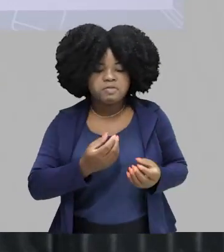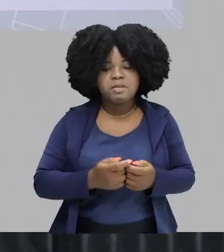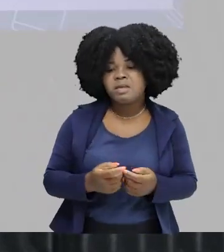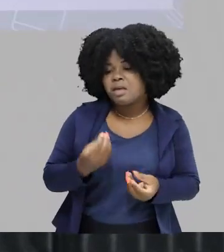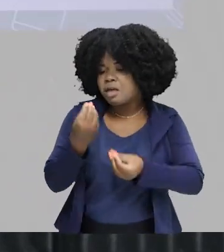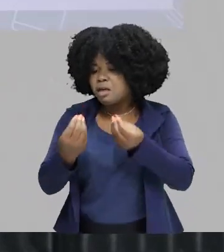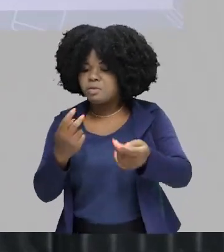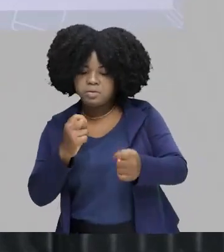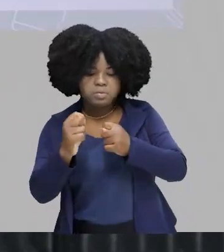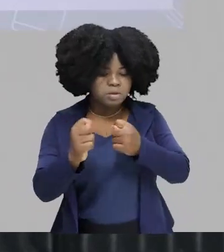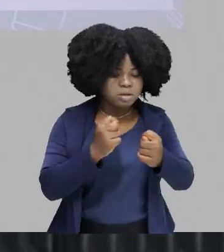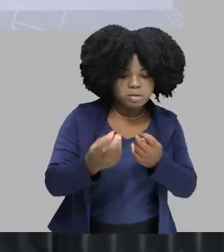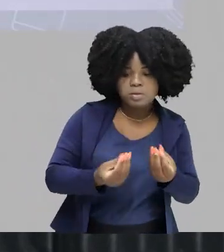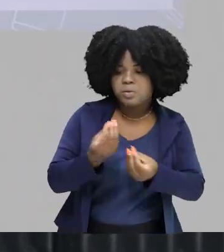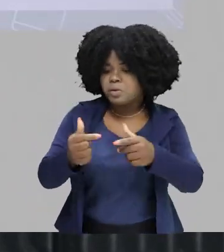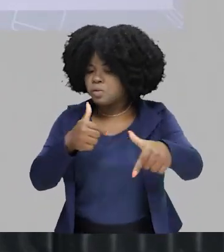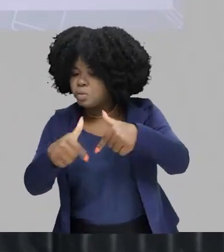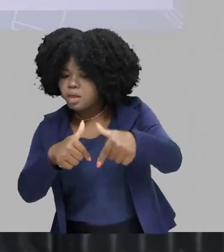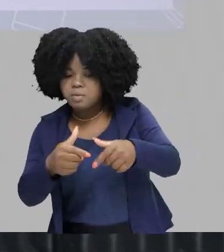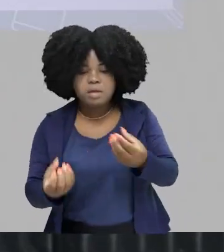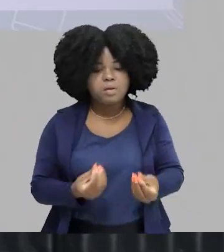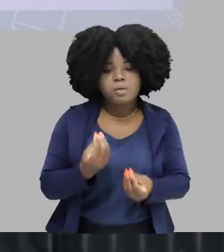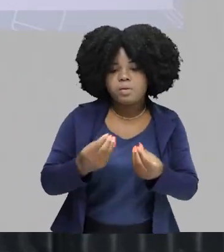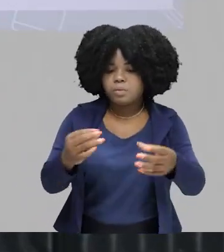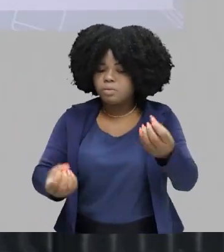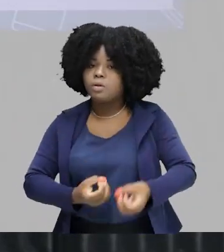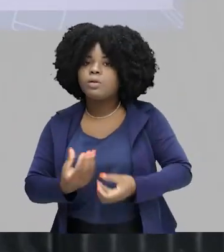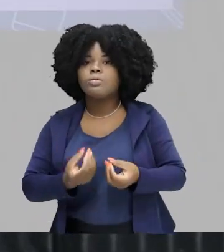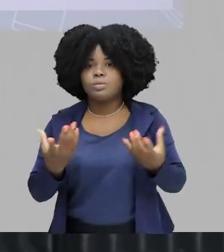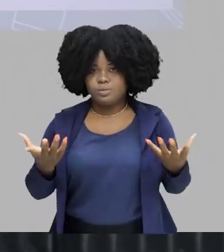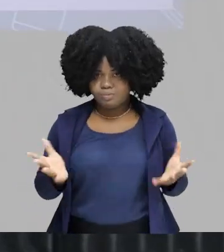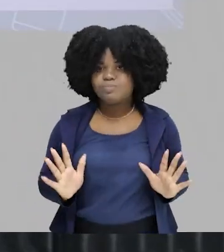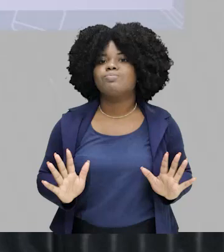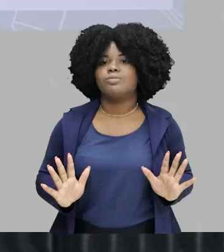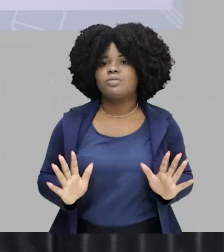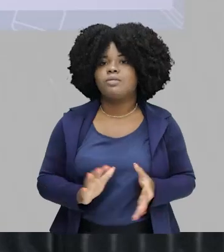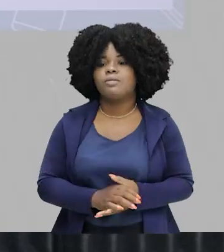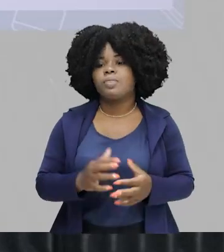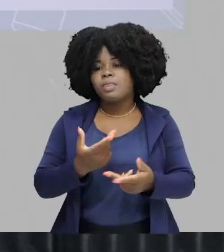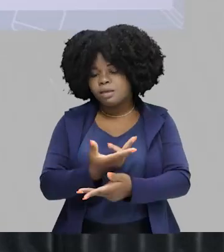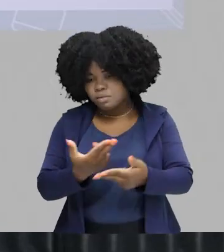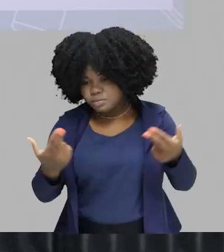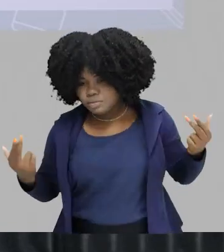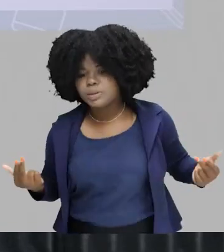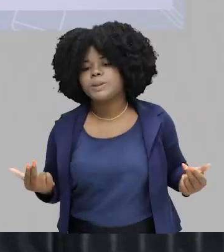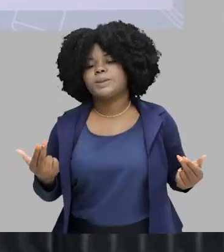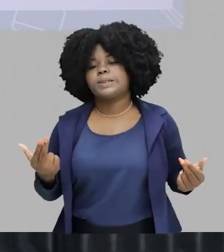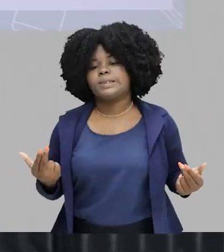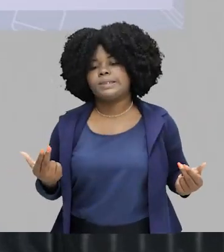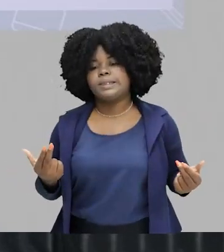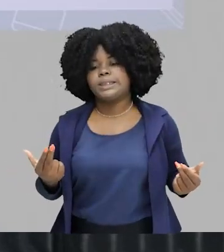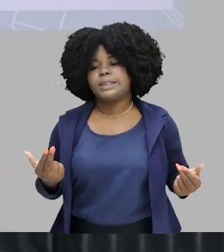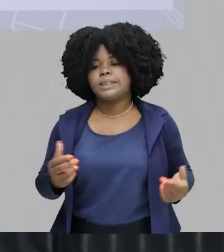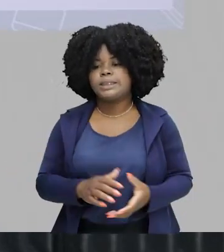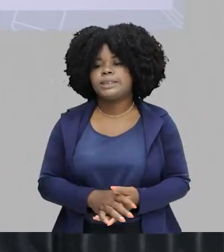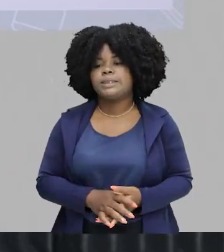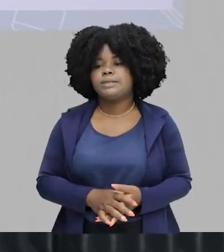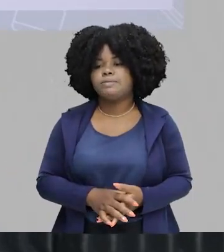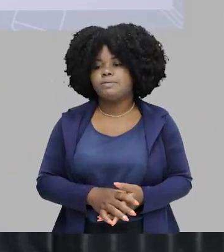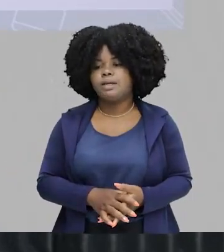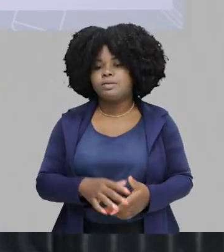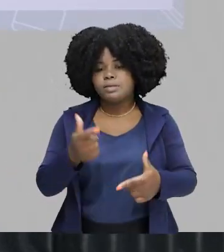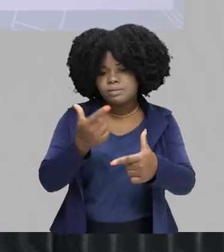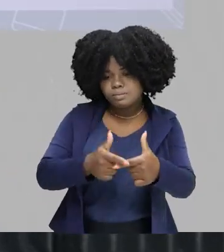consumo, à propriedade dos meios de produção. Então são critérios diversos que justificam a existência da desigualdade